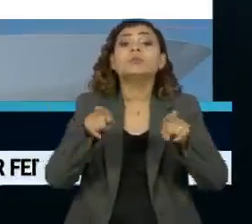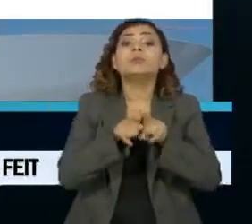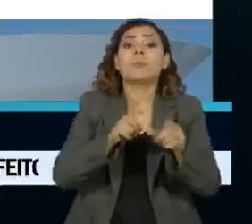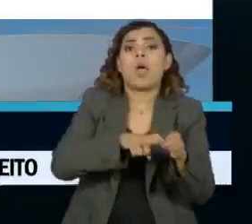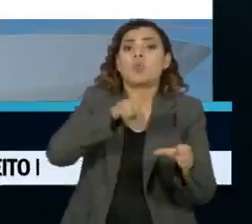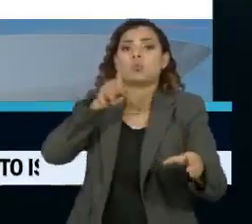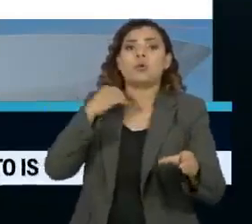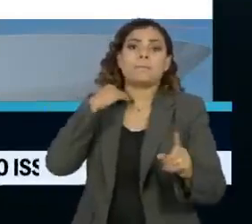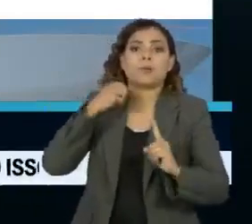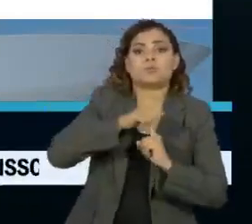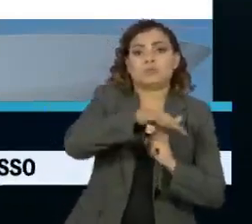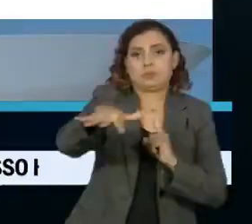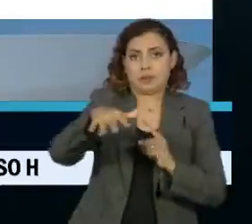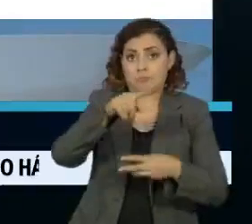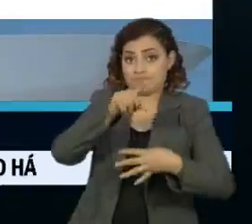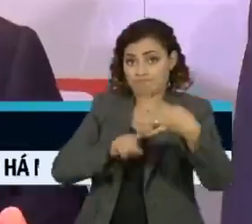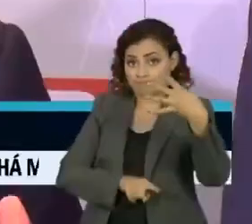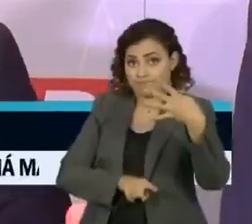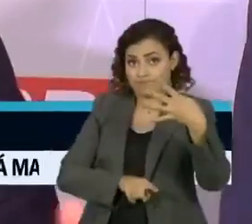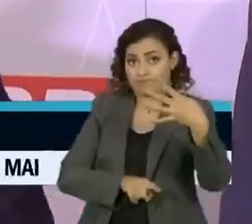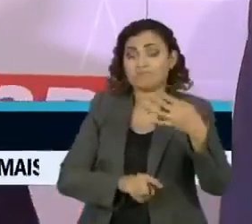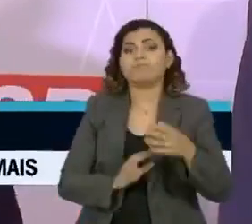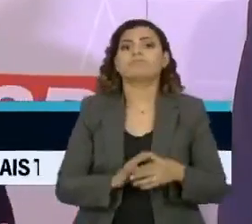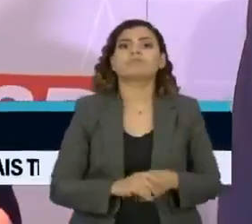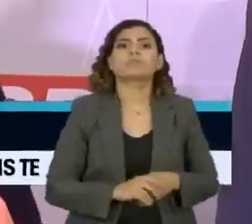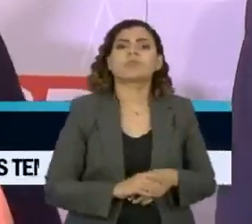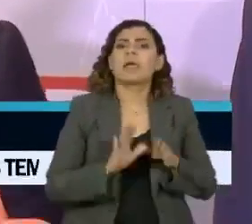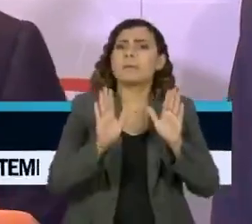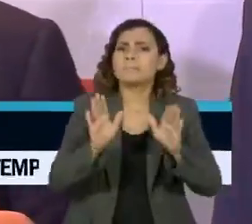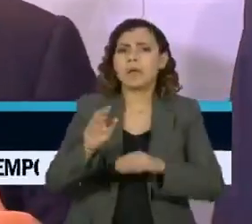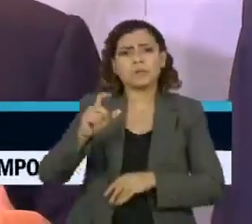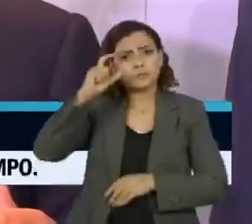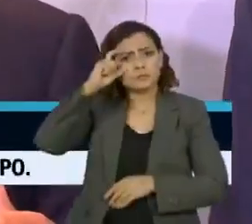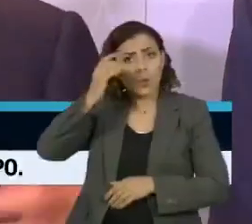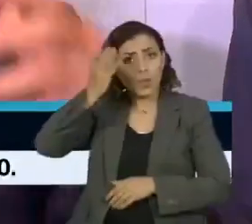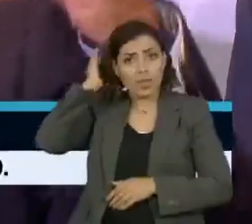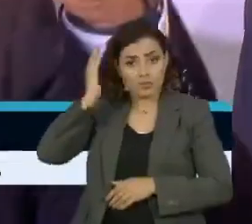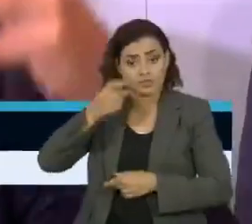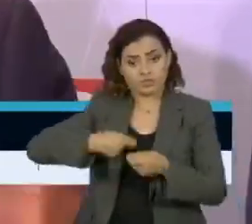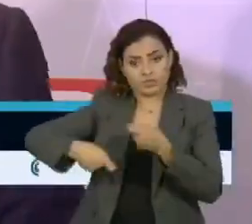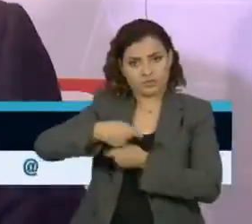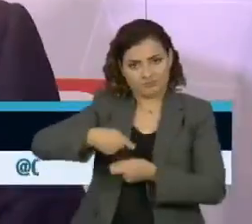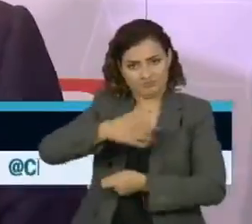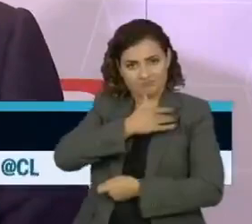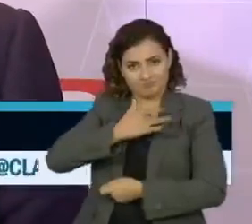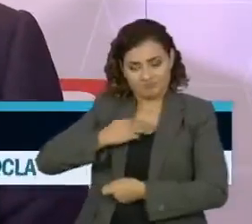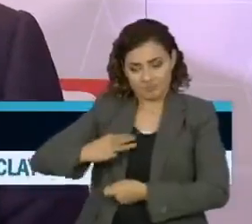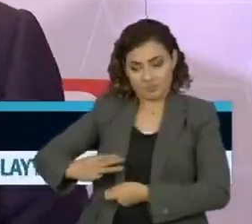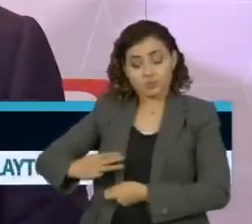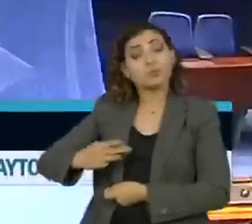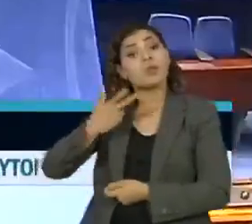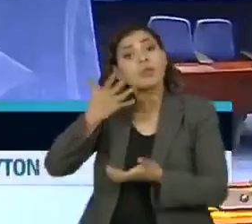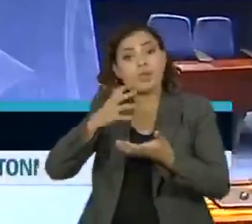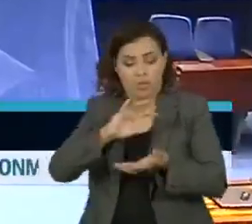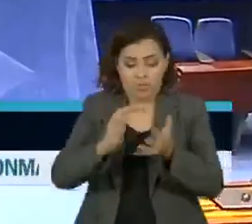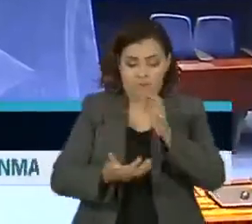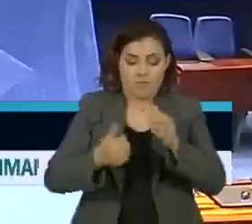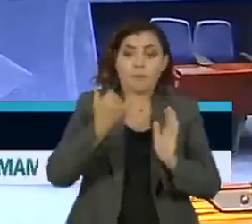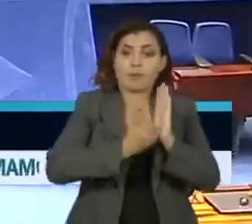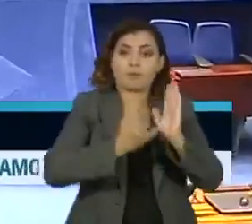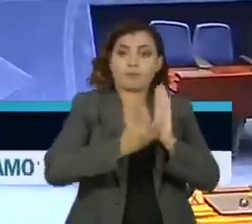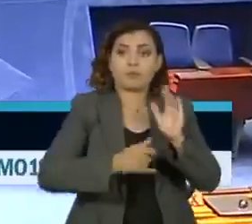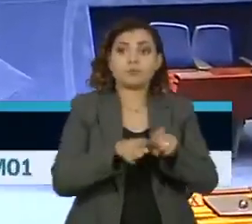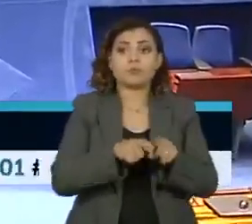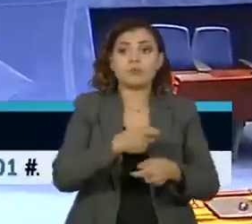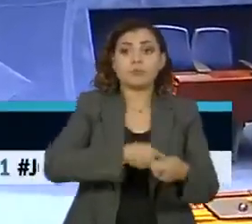autonomia do Banco Central aprovada no senado o Ministro da Economia Paulo Guedes também espera a votação das reformas tributária